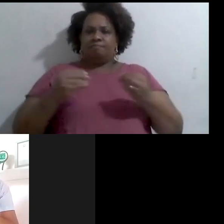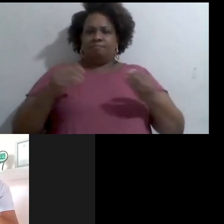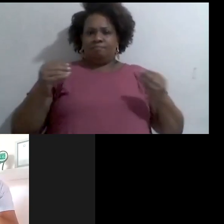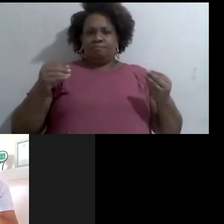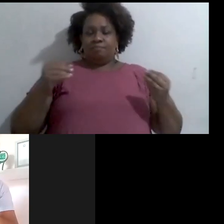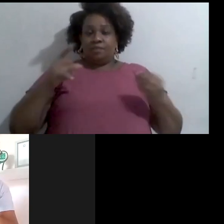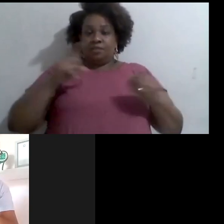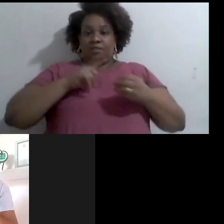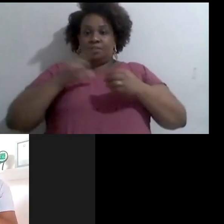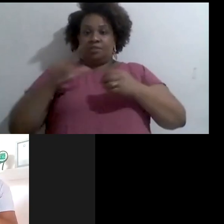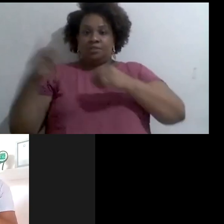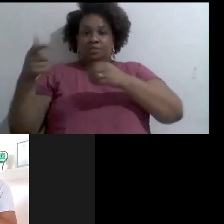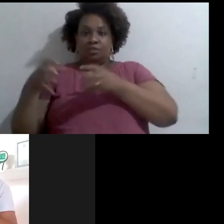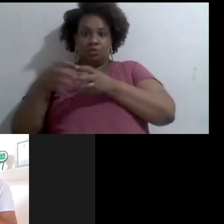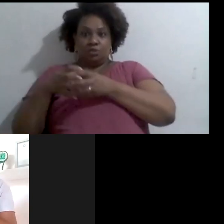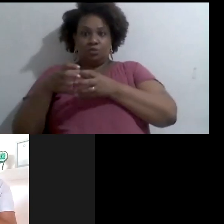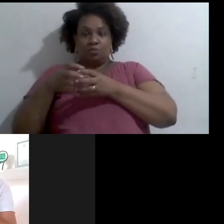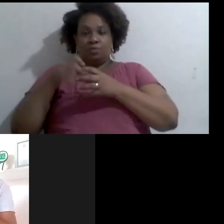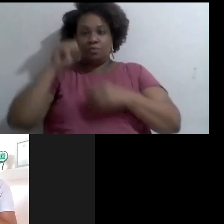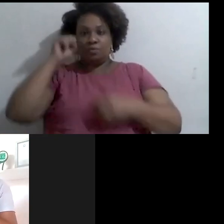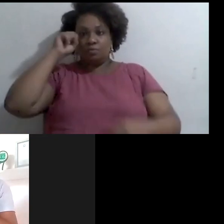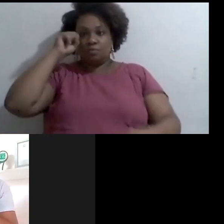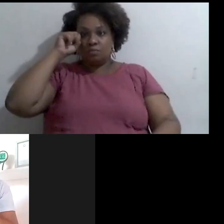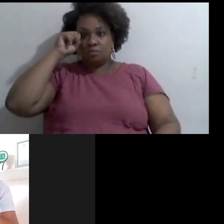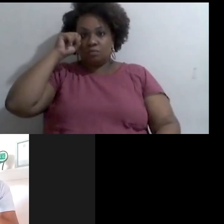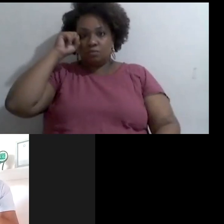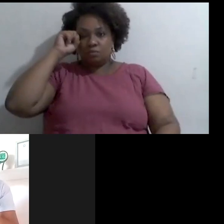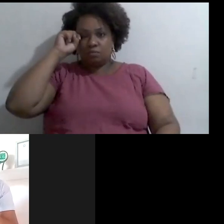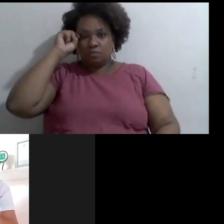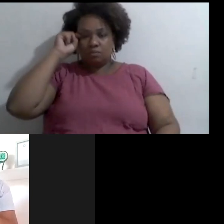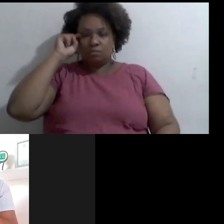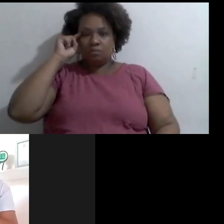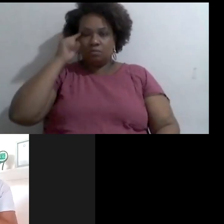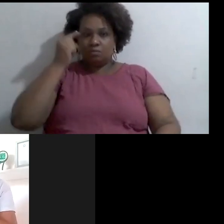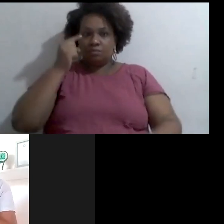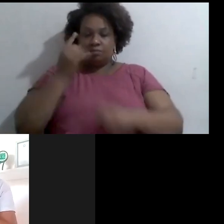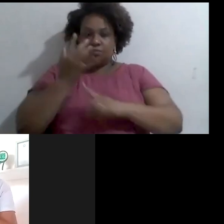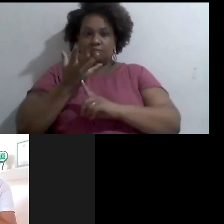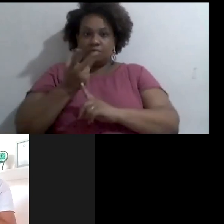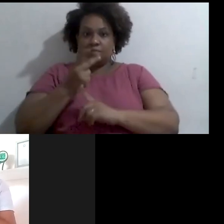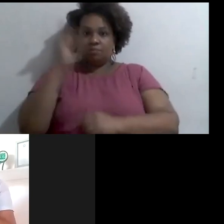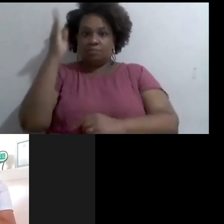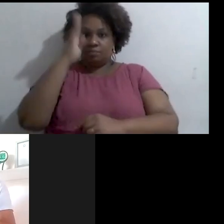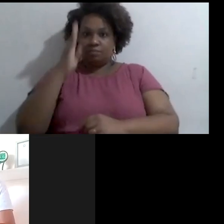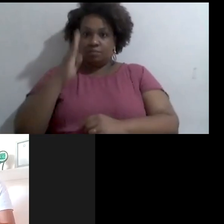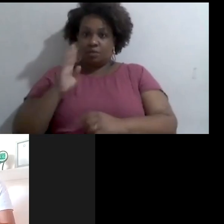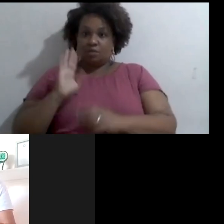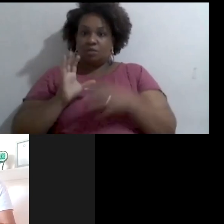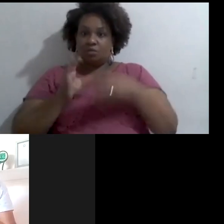grupo liderado por Helena Cartes Brasileiro também, que eu faço parte também, que a gente